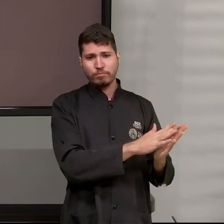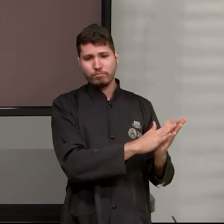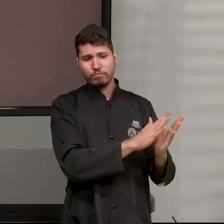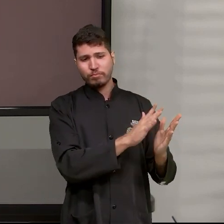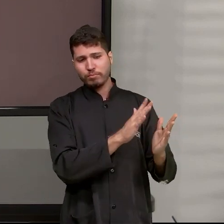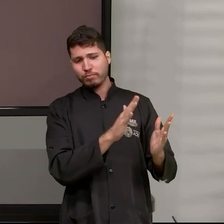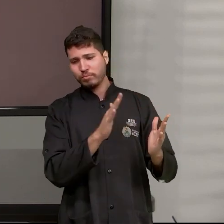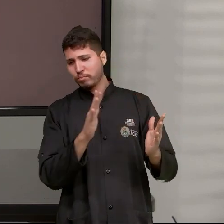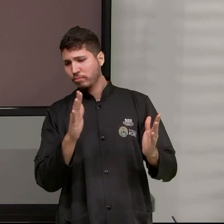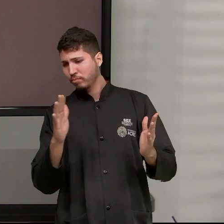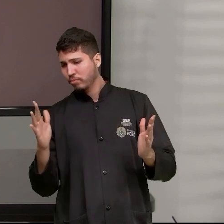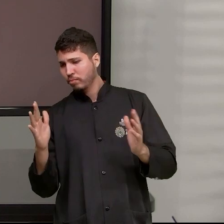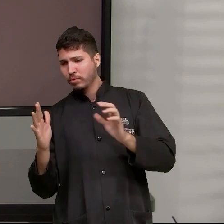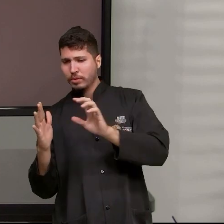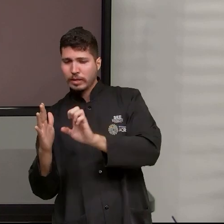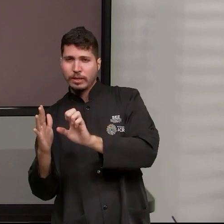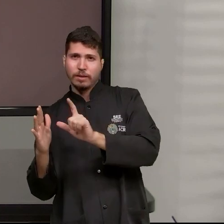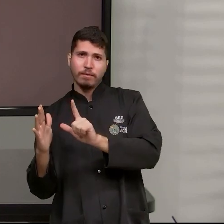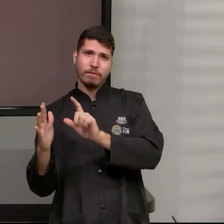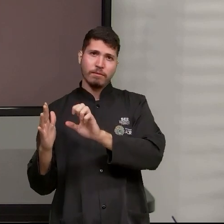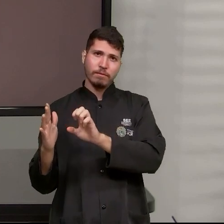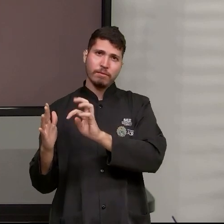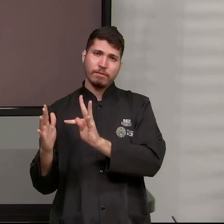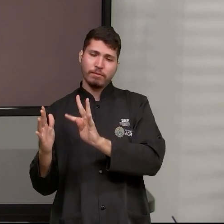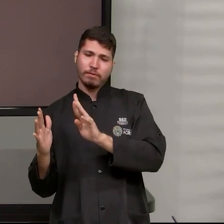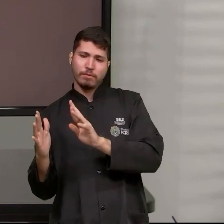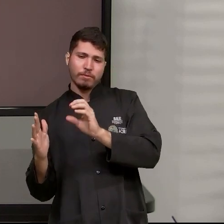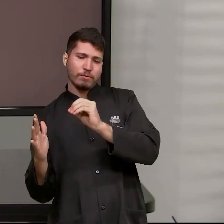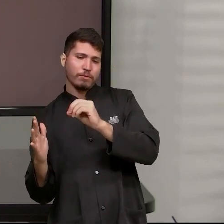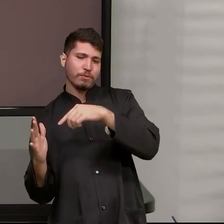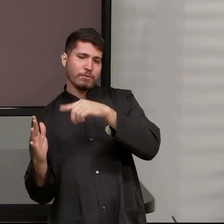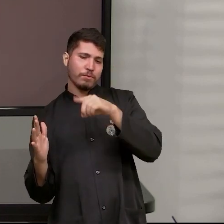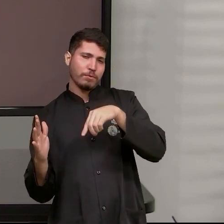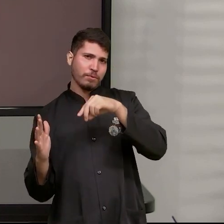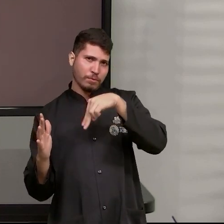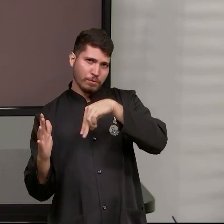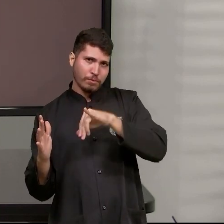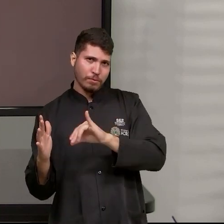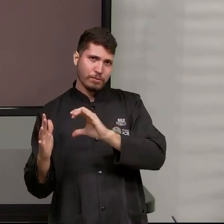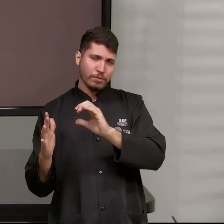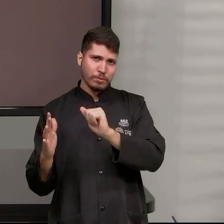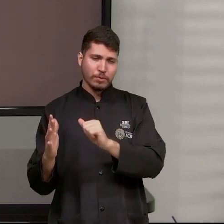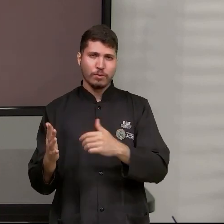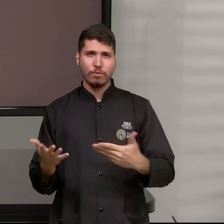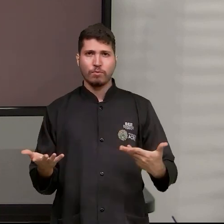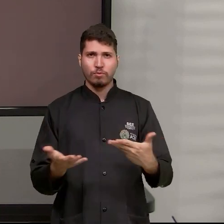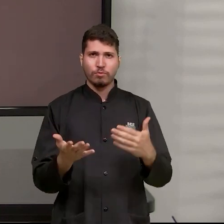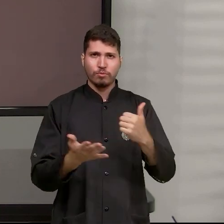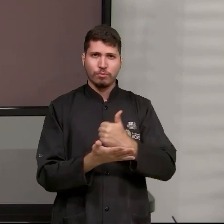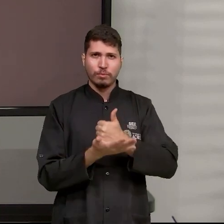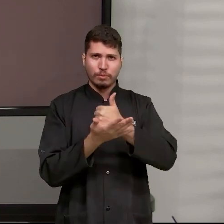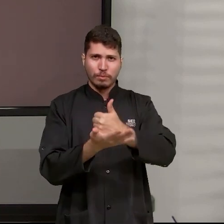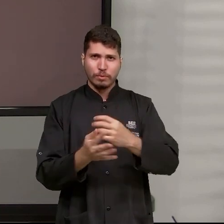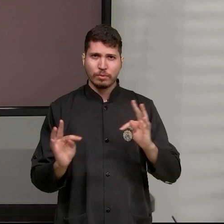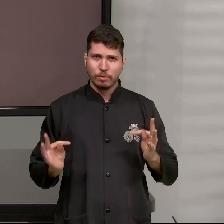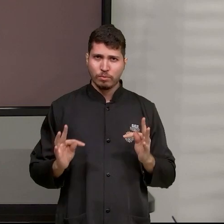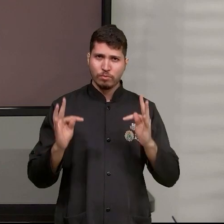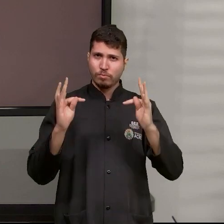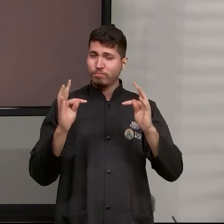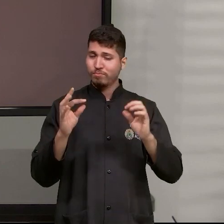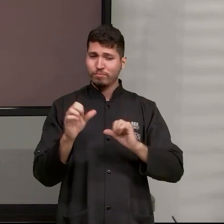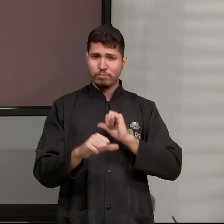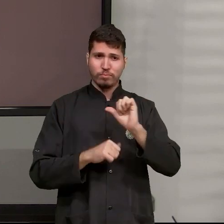as artes mais recentes, produzidas inclusive hoje com o auxílio da tecnologia. Então, tudo hoje é muito